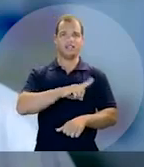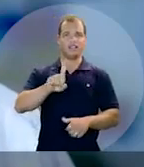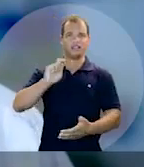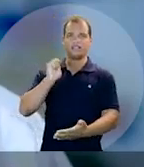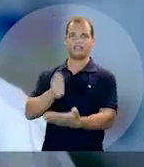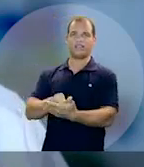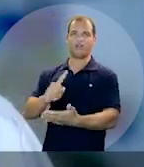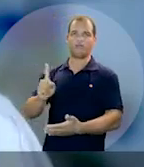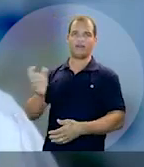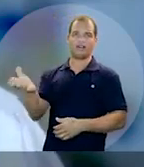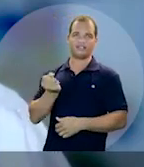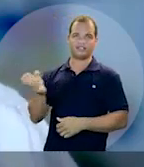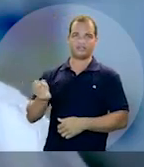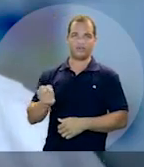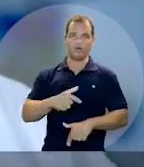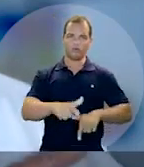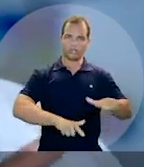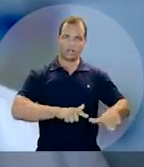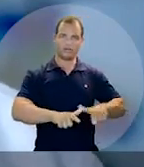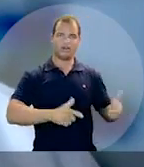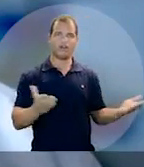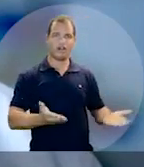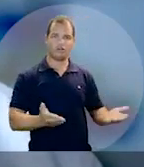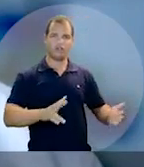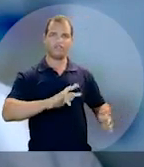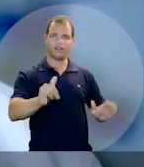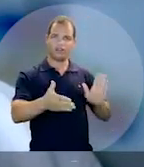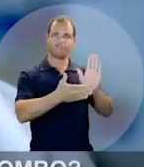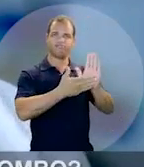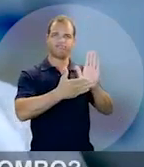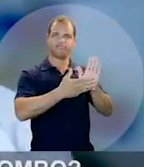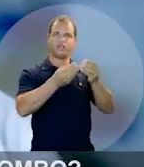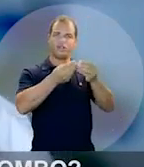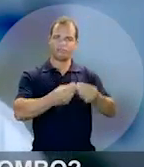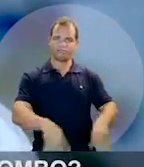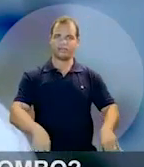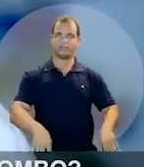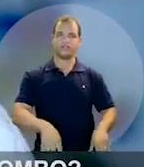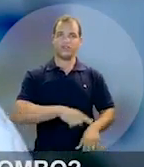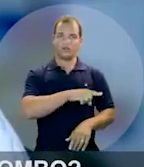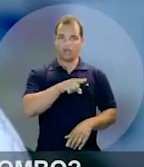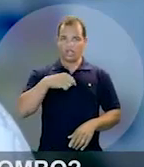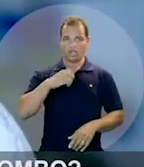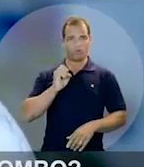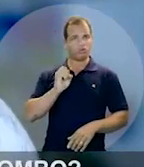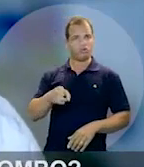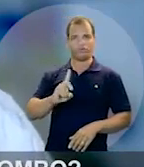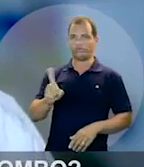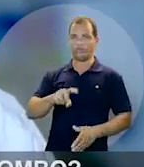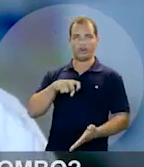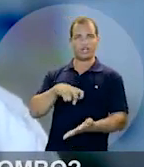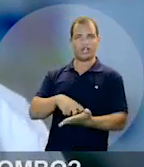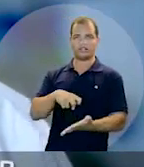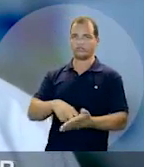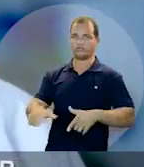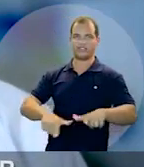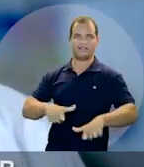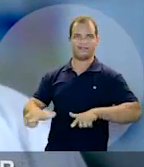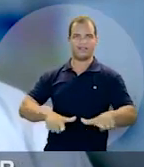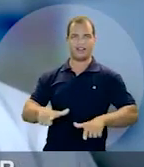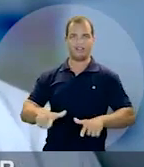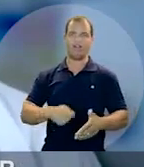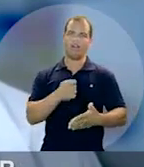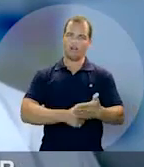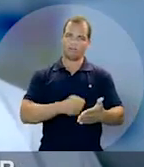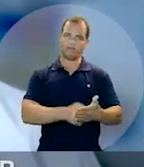de 1,5 bilhão. Eles não pagam a Previdência e agora é o trabalhador quem vai cobrir o rombo? Não,